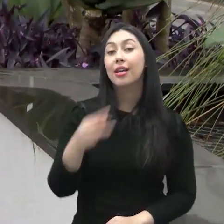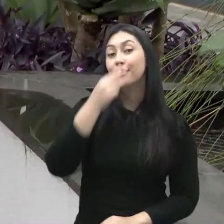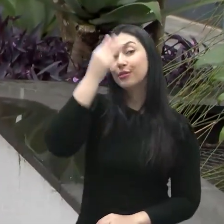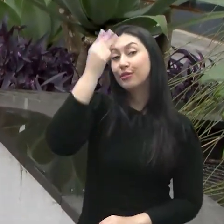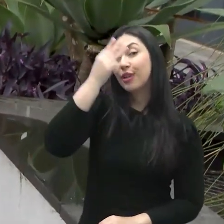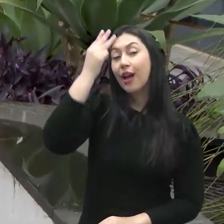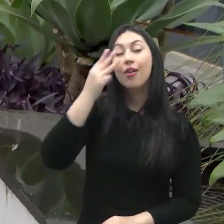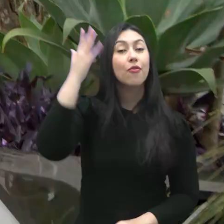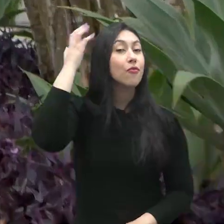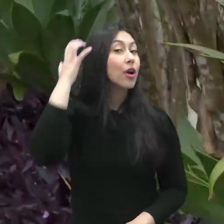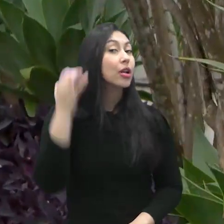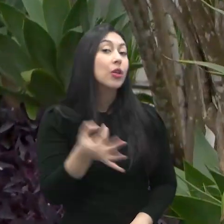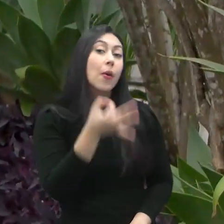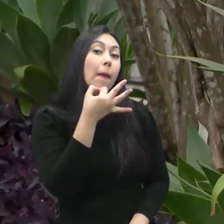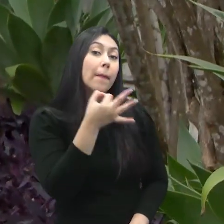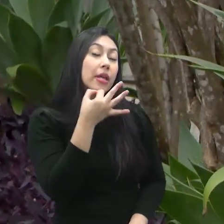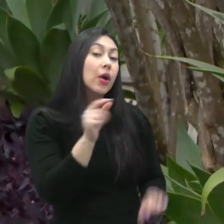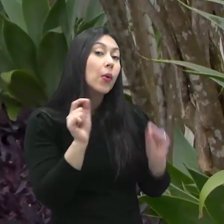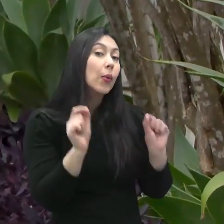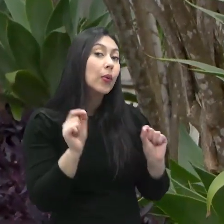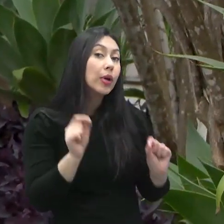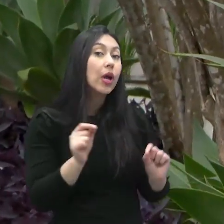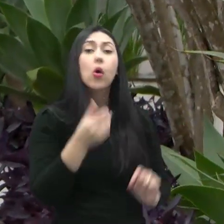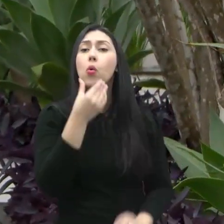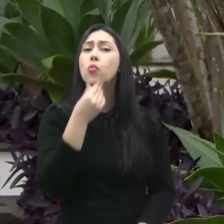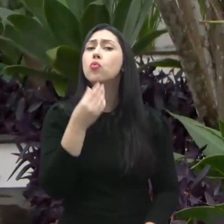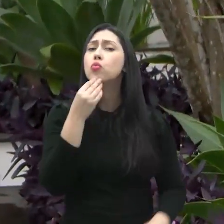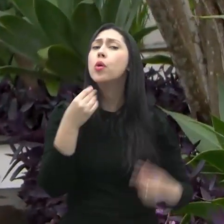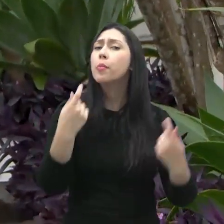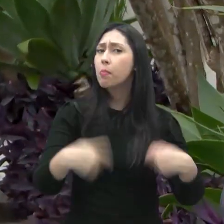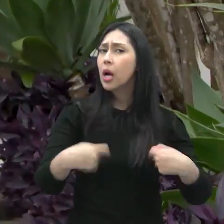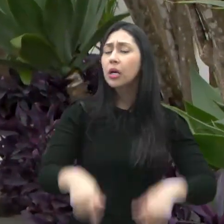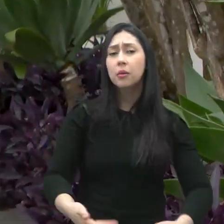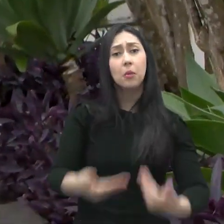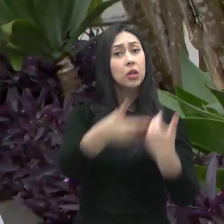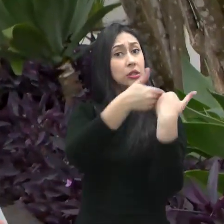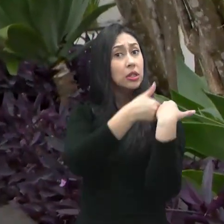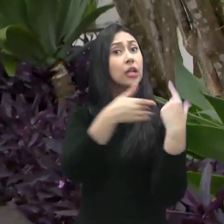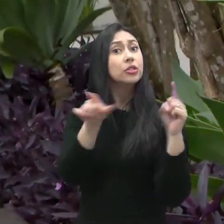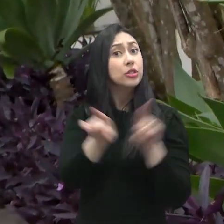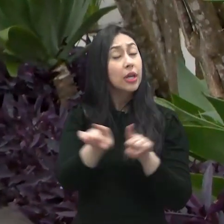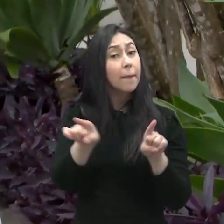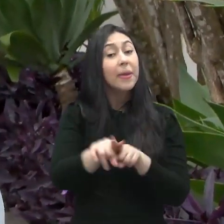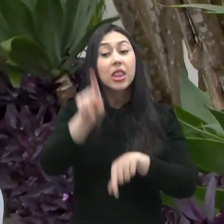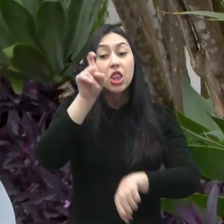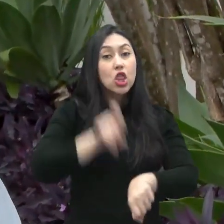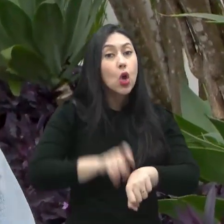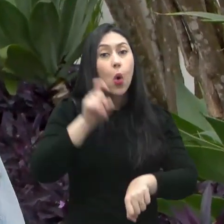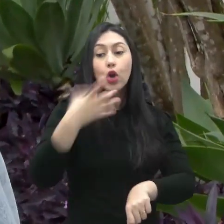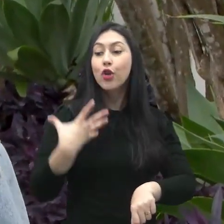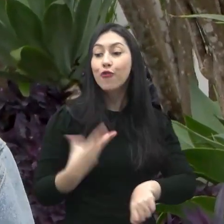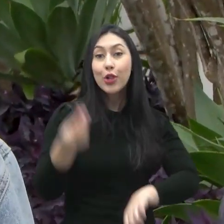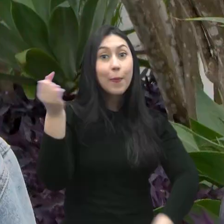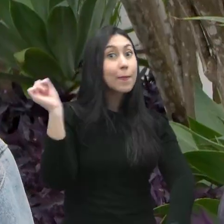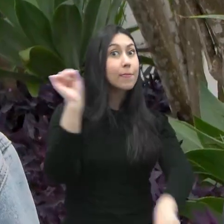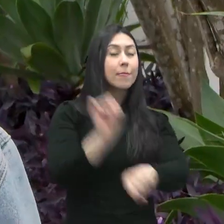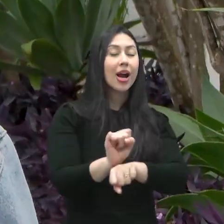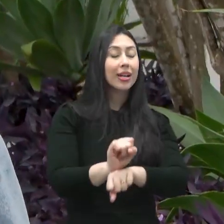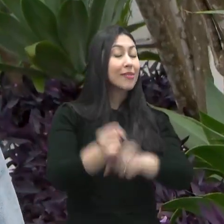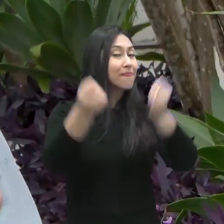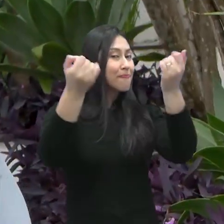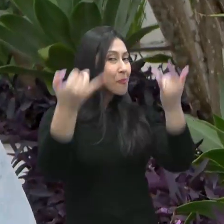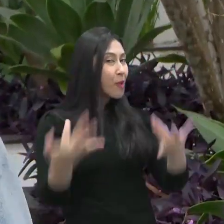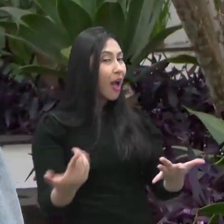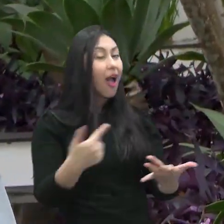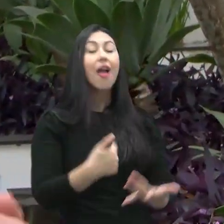dentro do estúdio, Thiago e Fernando, o que vocês pensam? O homem deve dividir a responsabilidade com a mulher na hora de interromper a fabricação de